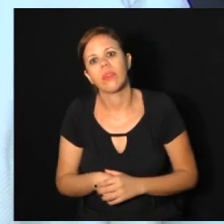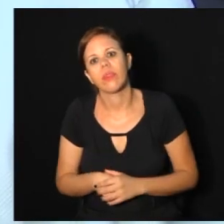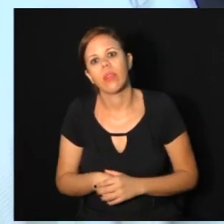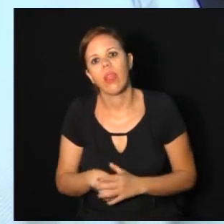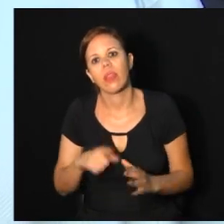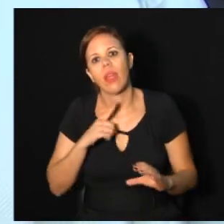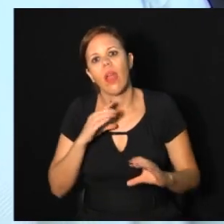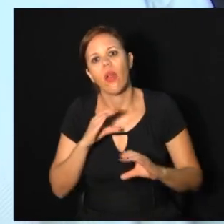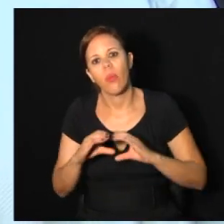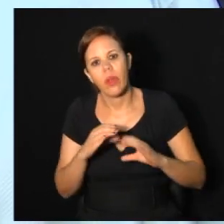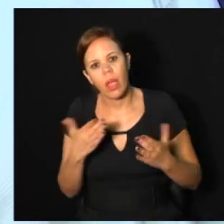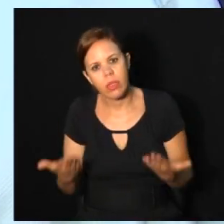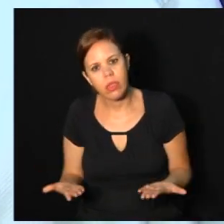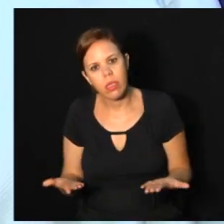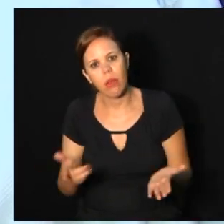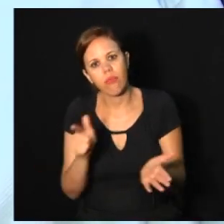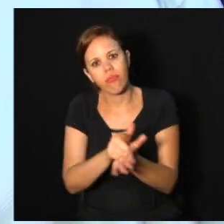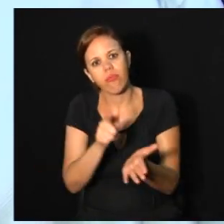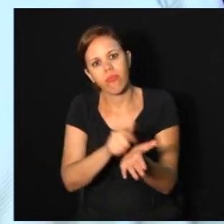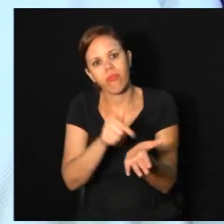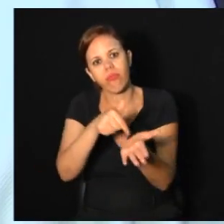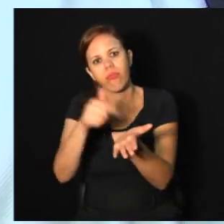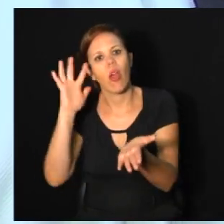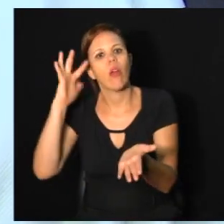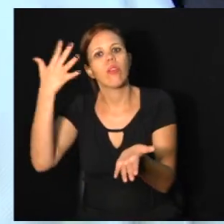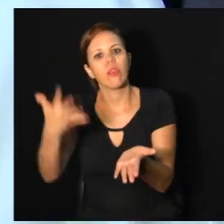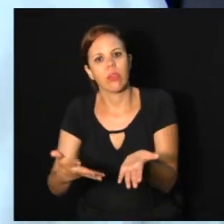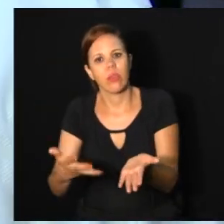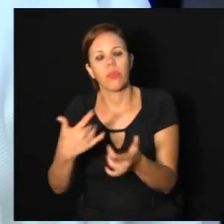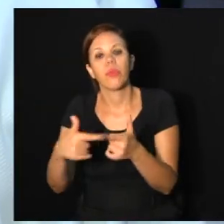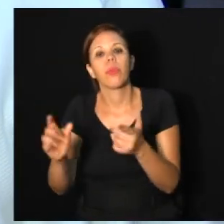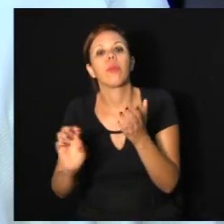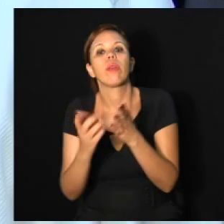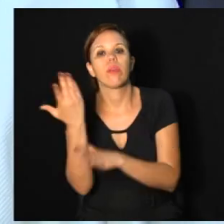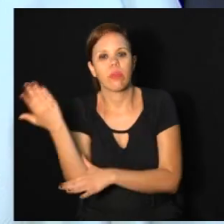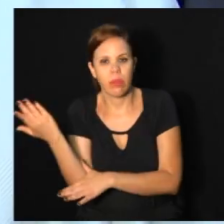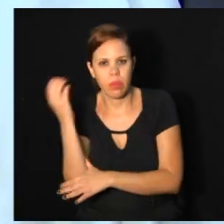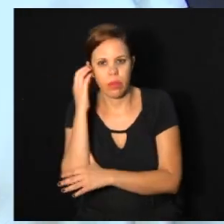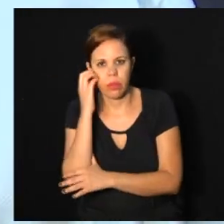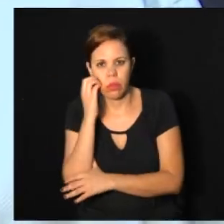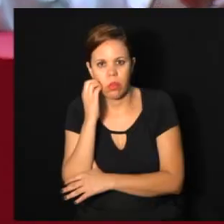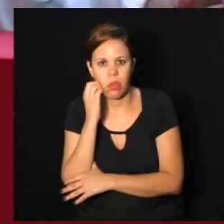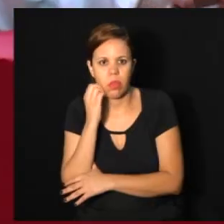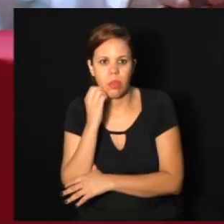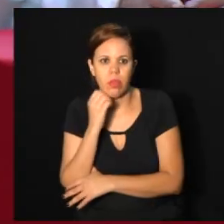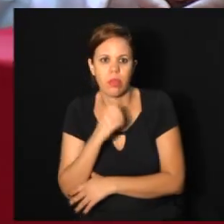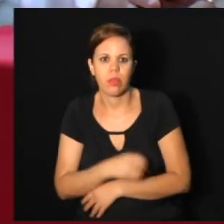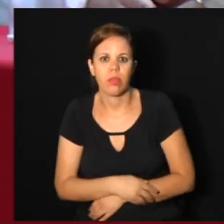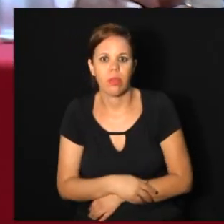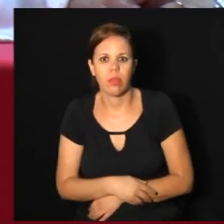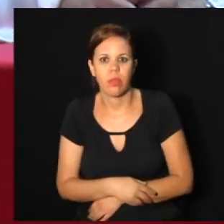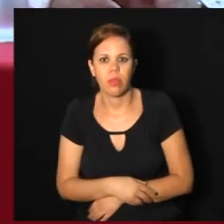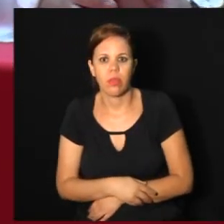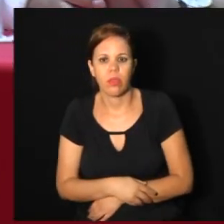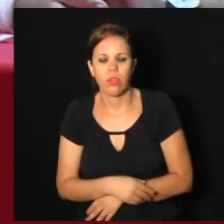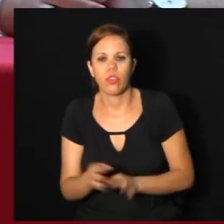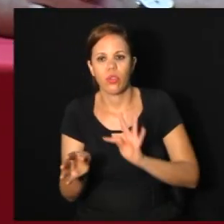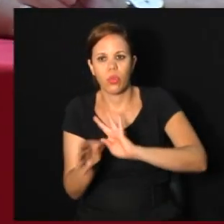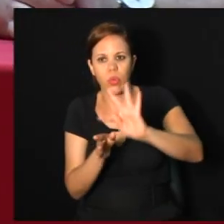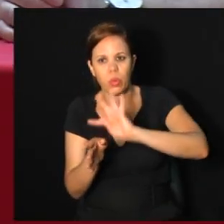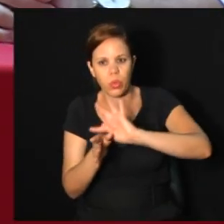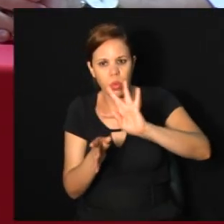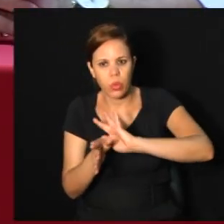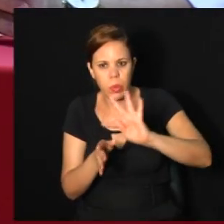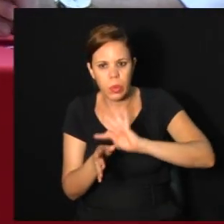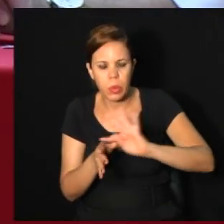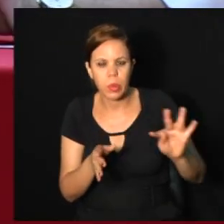de encaminhamento para soluções dos problemas que advirem. Cabe ao conselheiro tutelar o atendimento